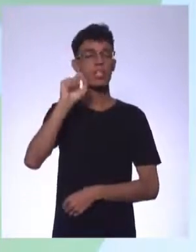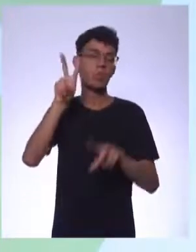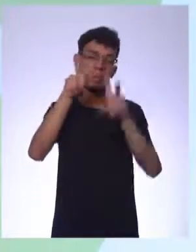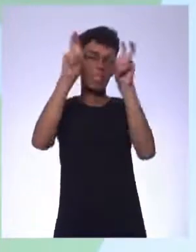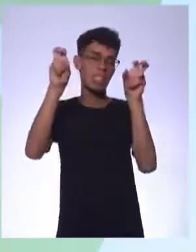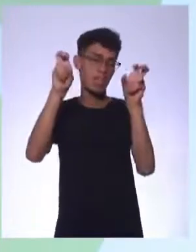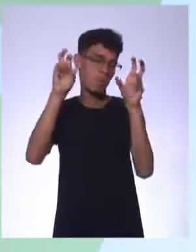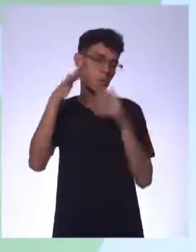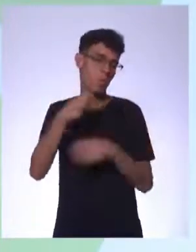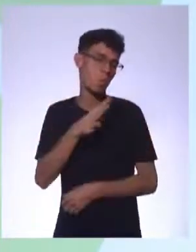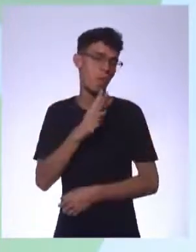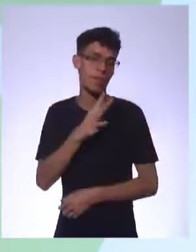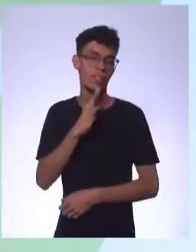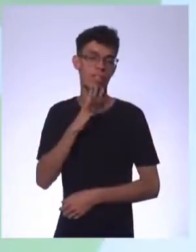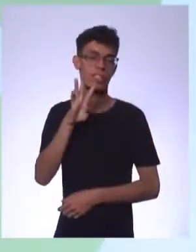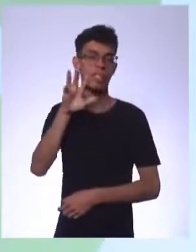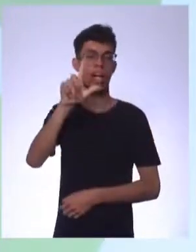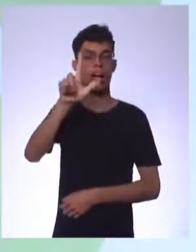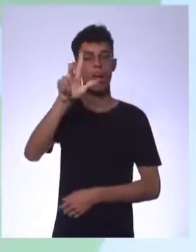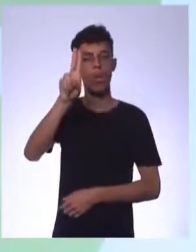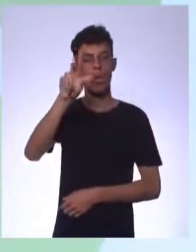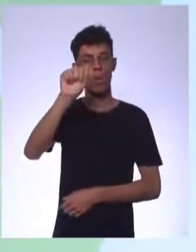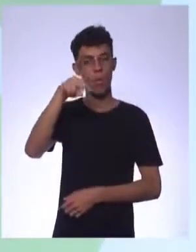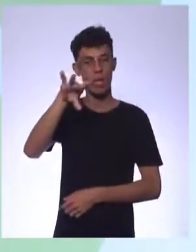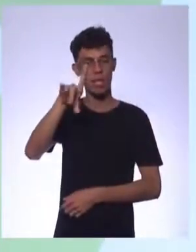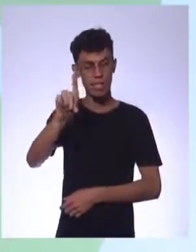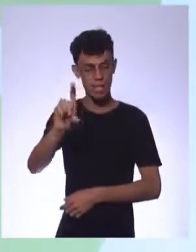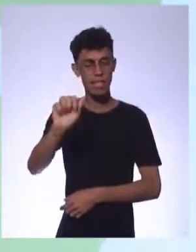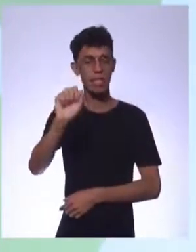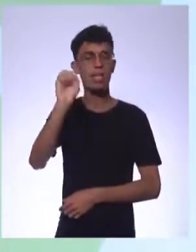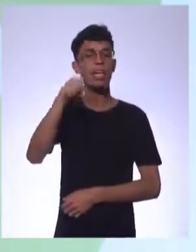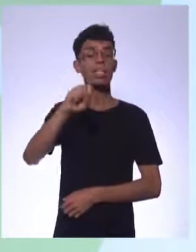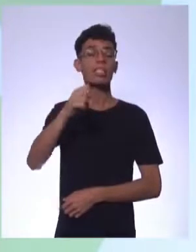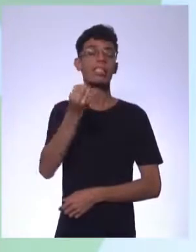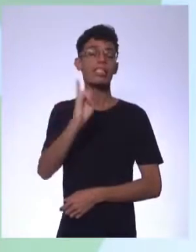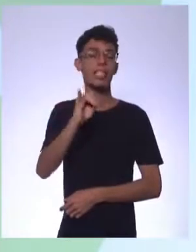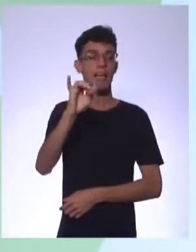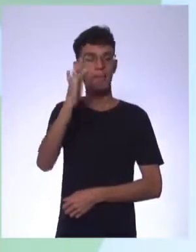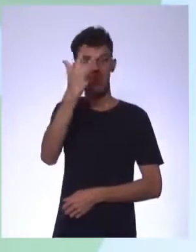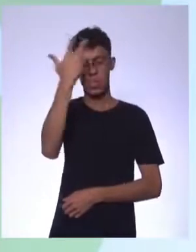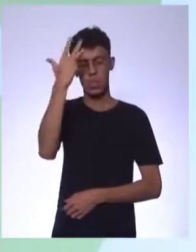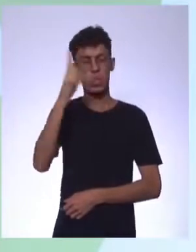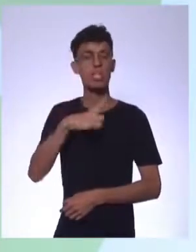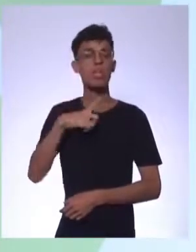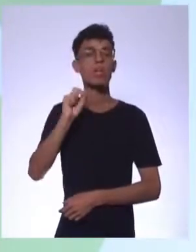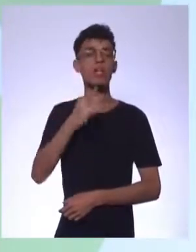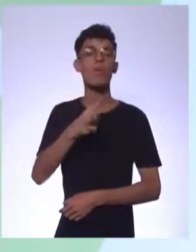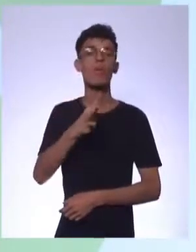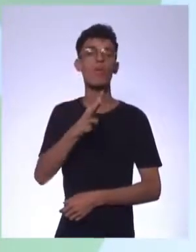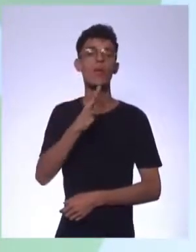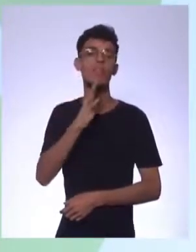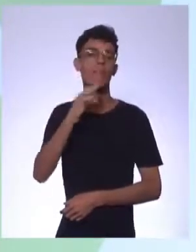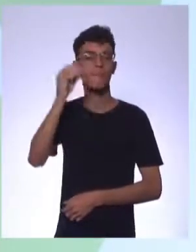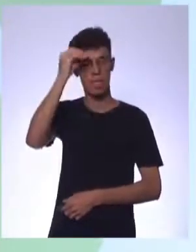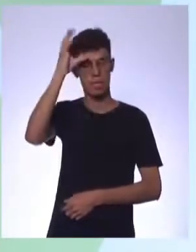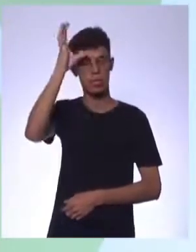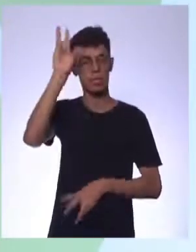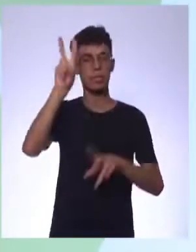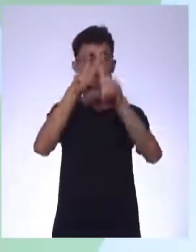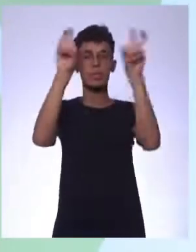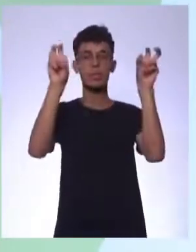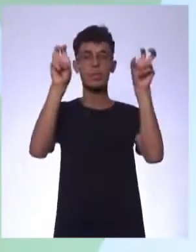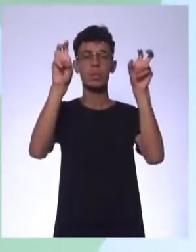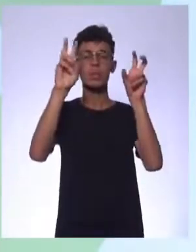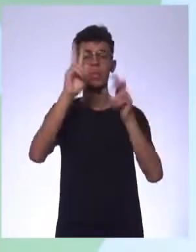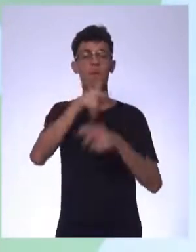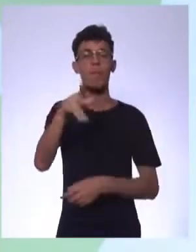assunto. E a Luanda, aqui de novo, dizendo sim, desde que ela tenha o bom senso e conheça sobre o assunto. Tem mais. Eita, peraí,